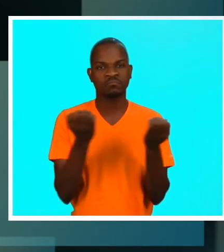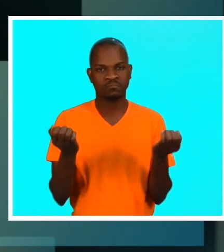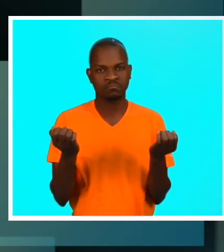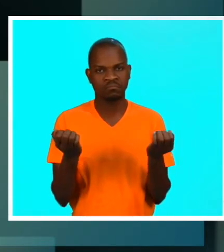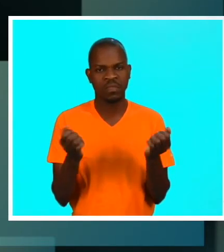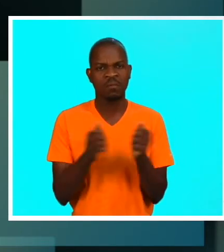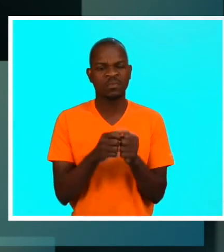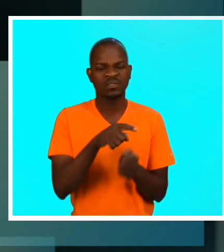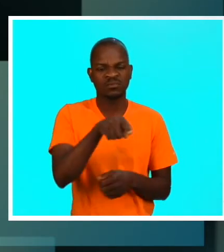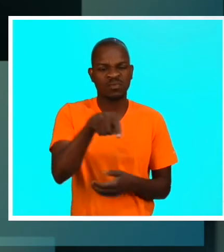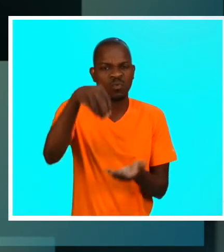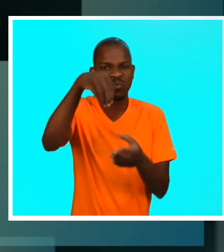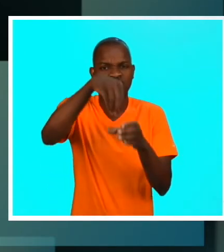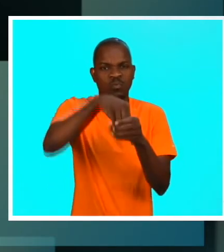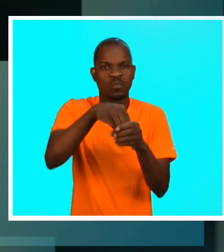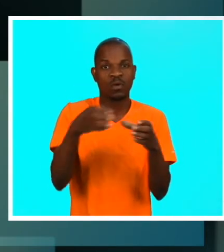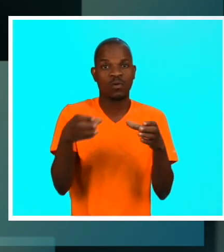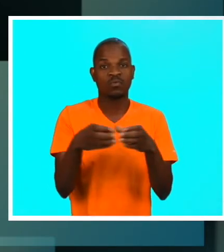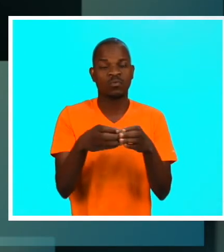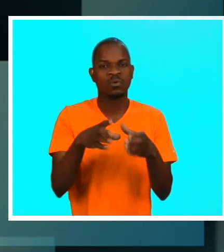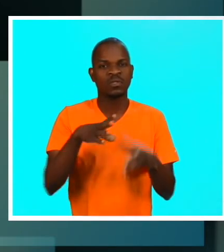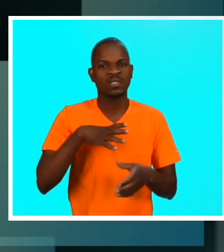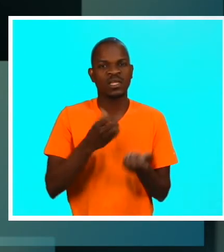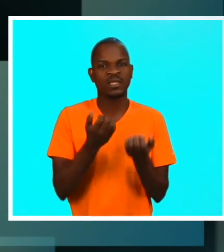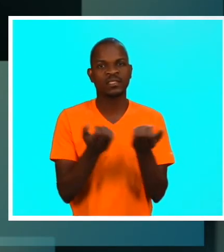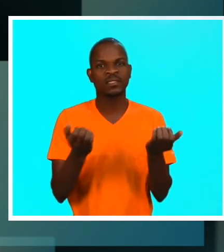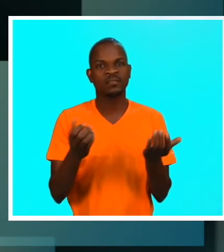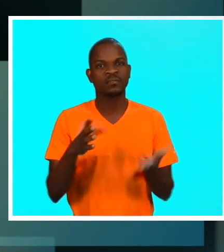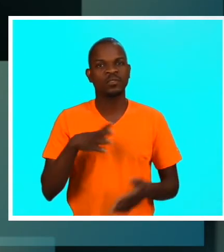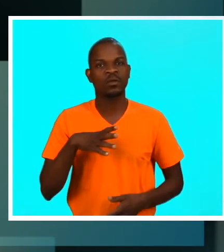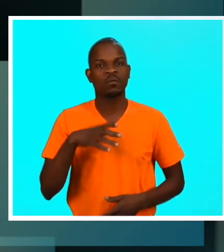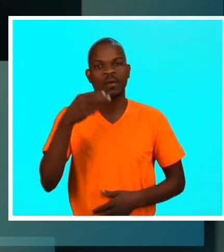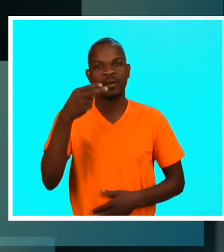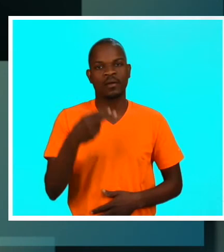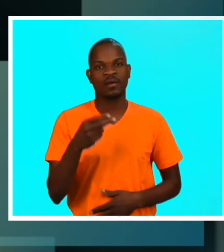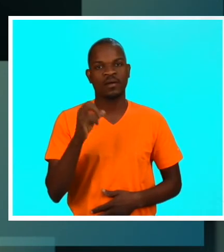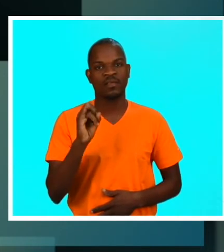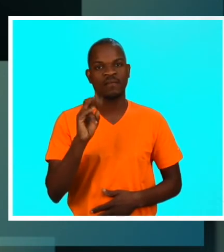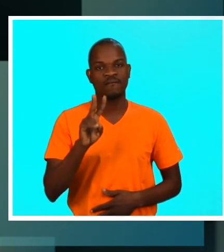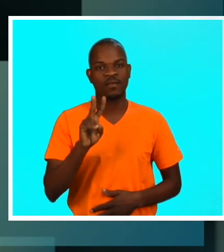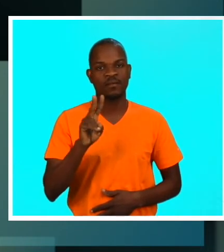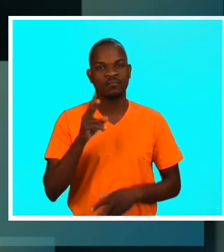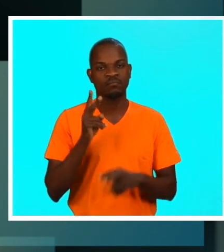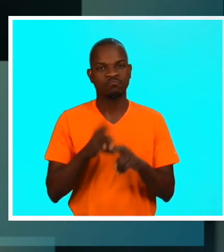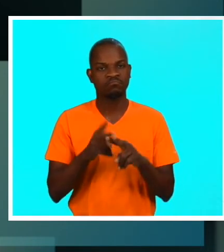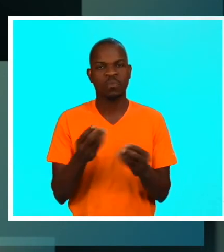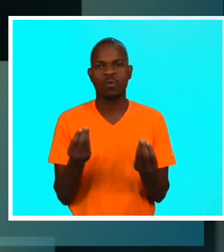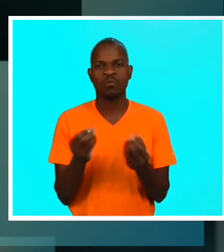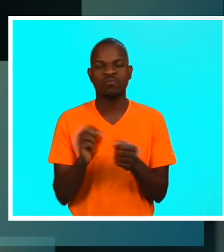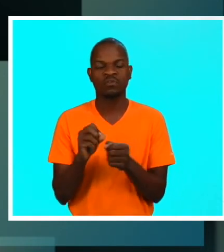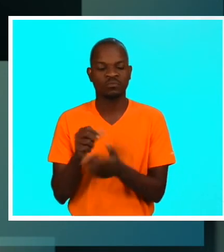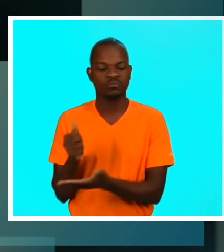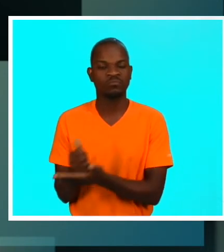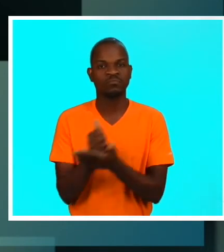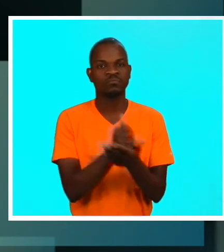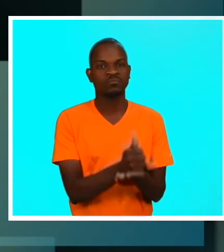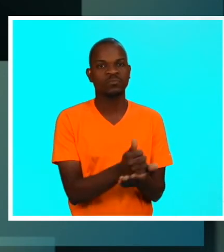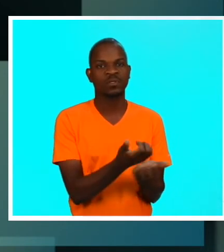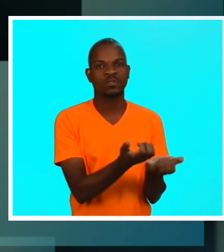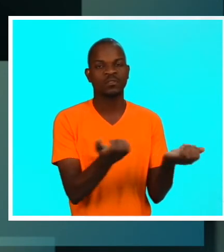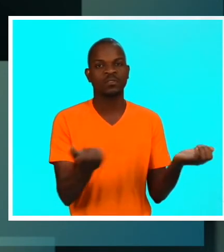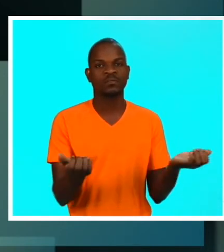trabalham, não tem uma criança, aliás, criança afetada pelo gaios e sida. qual é o procedimento,